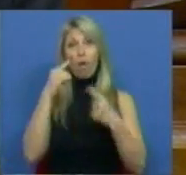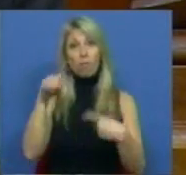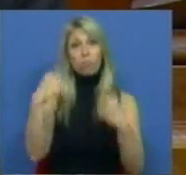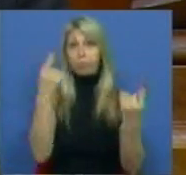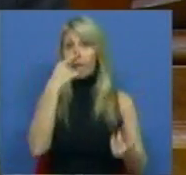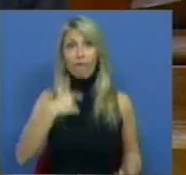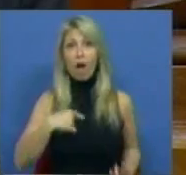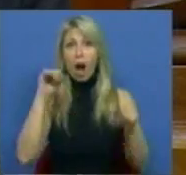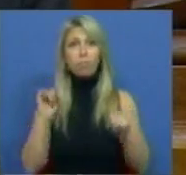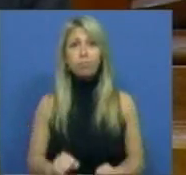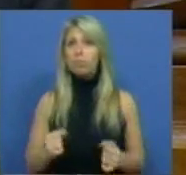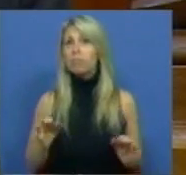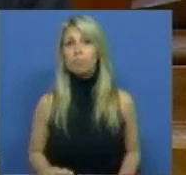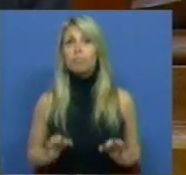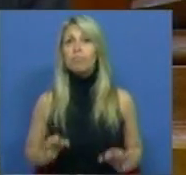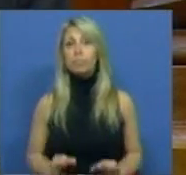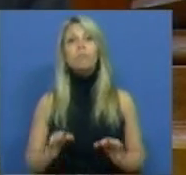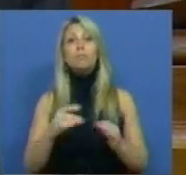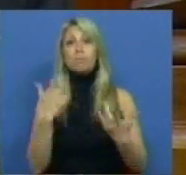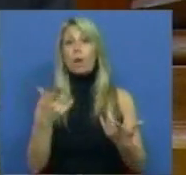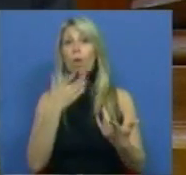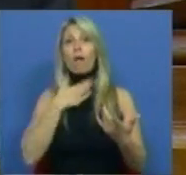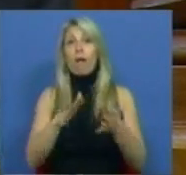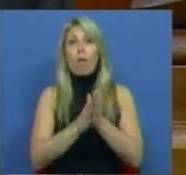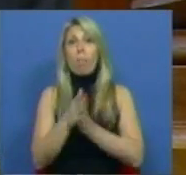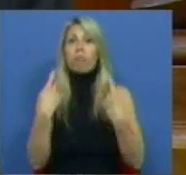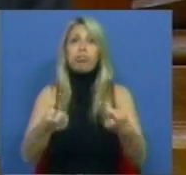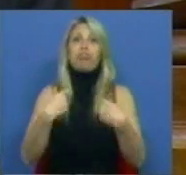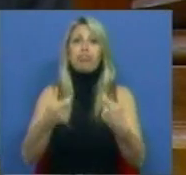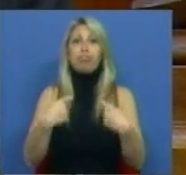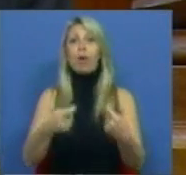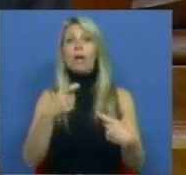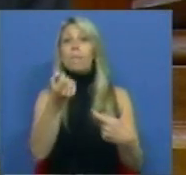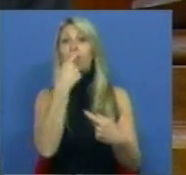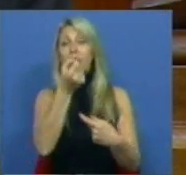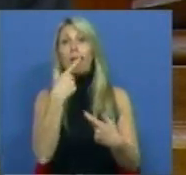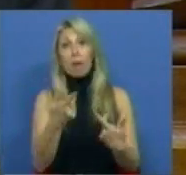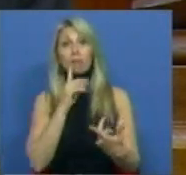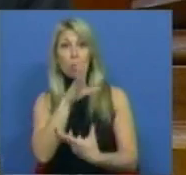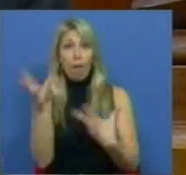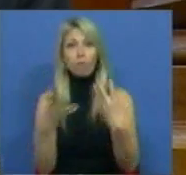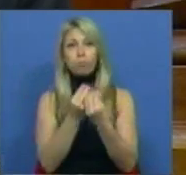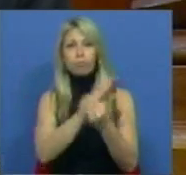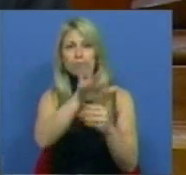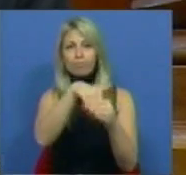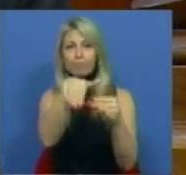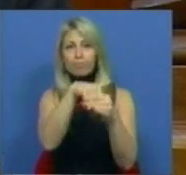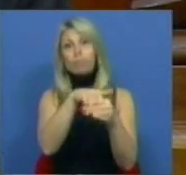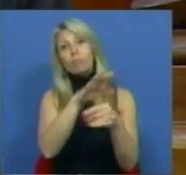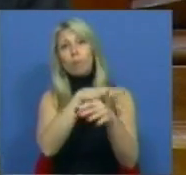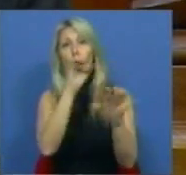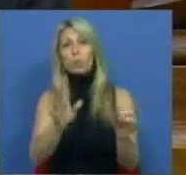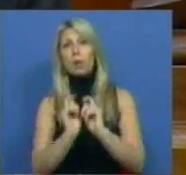fracasso. Desperdício na política de medicamentos, refém de compromissos e de cumplicidades que puseram os hospitais nas mãos das